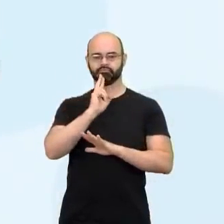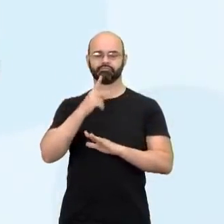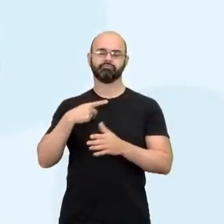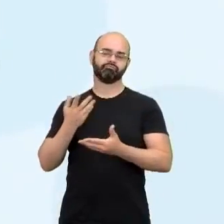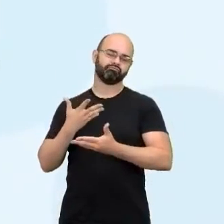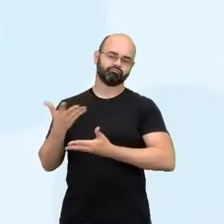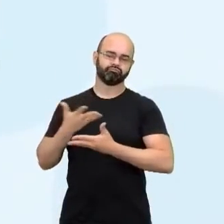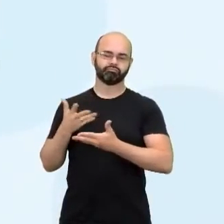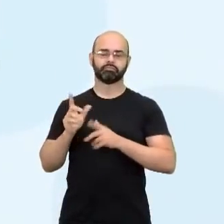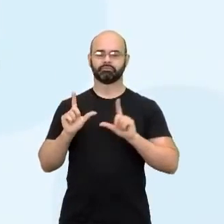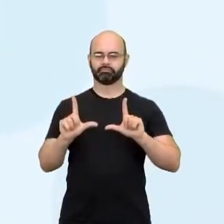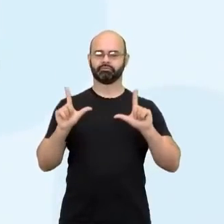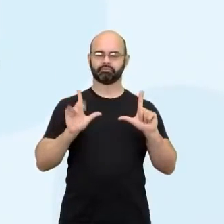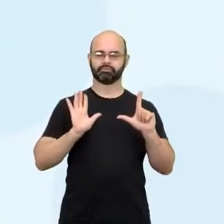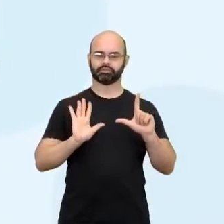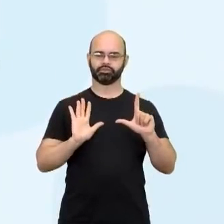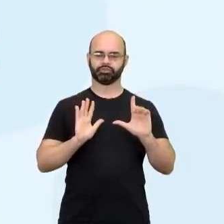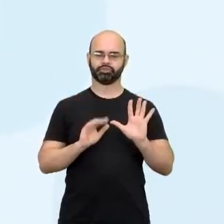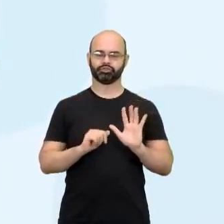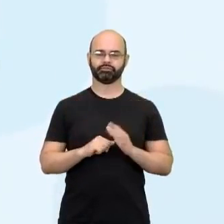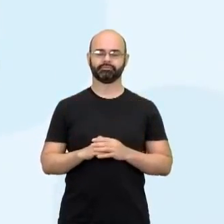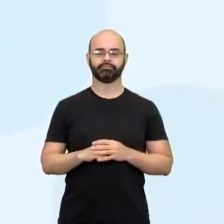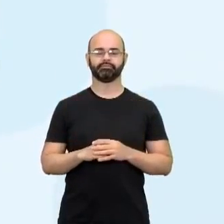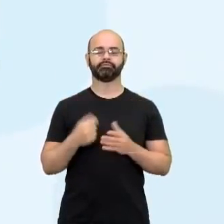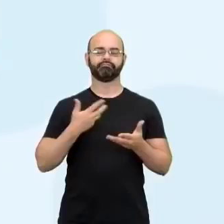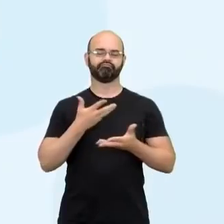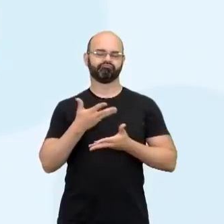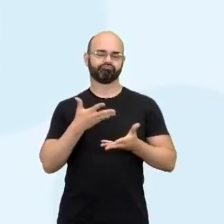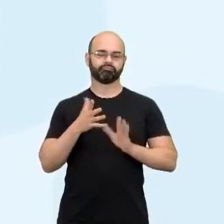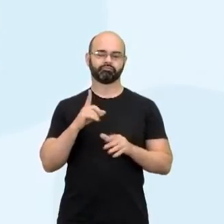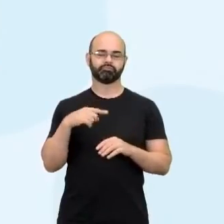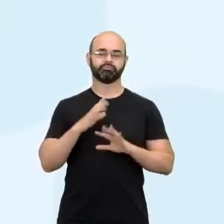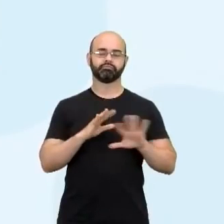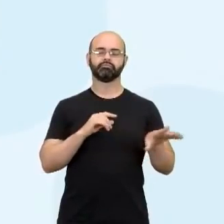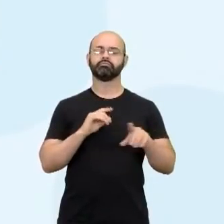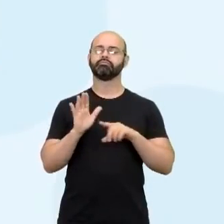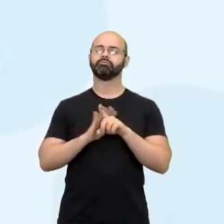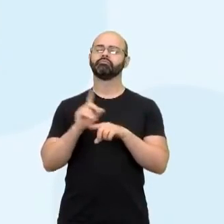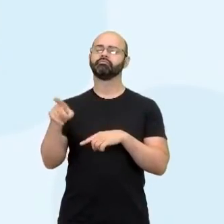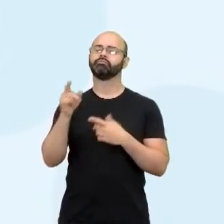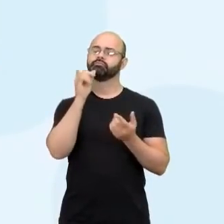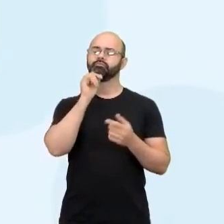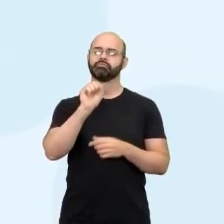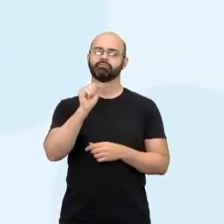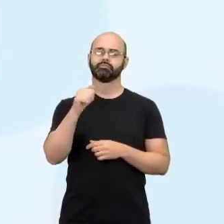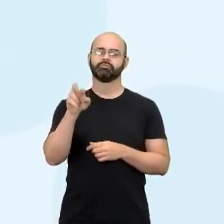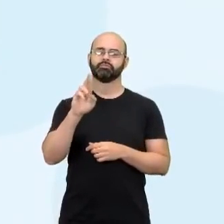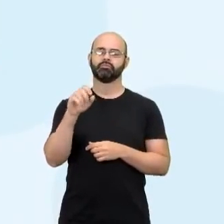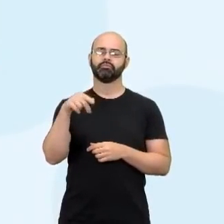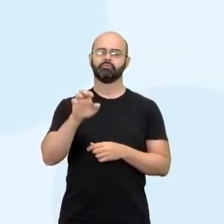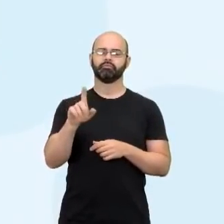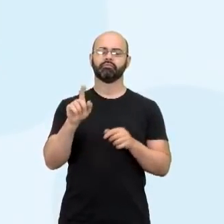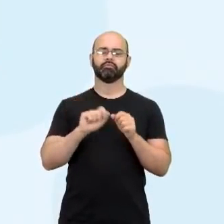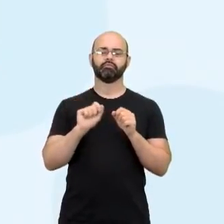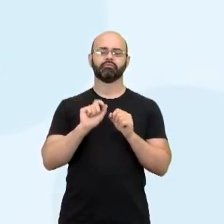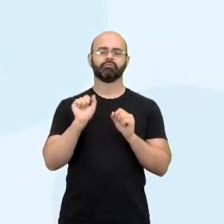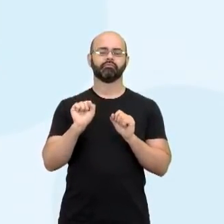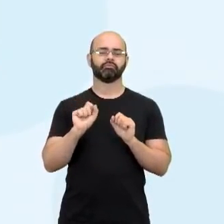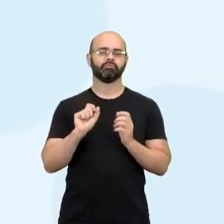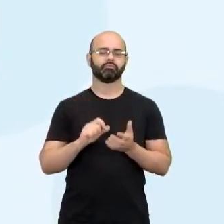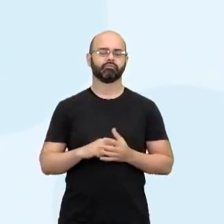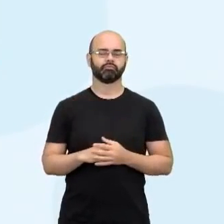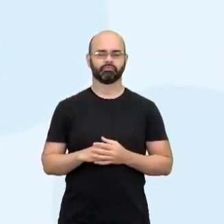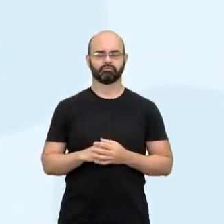aqui, mas deixa a pergunta na tela só para pegar a interação. João, what can you do in São Roque? In São Roque, okay, you